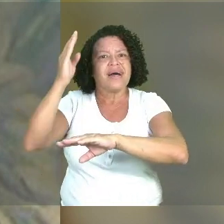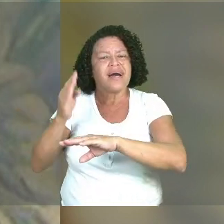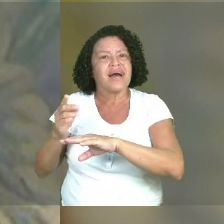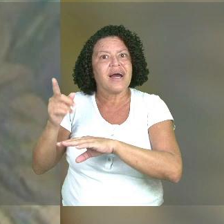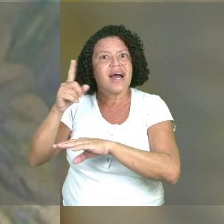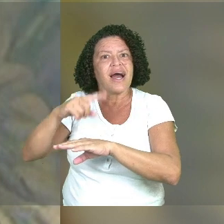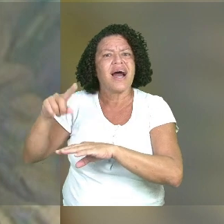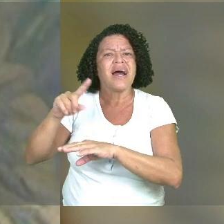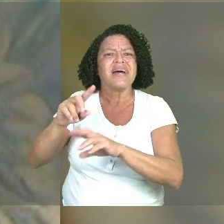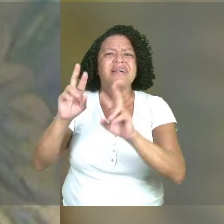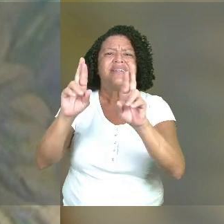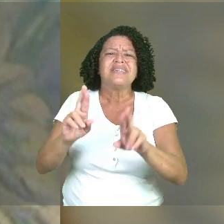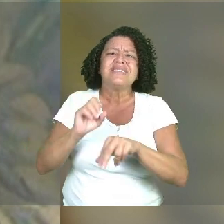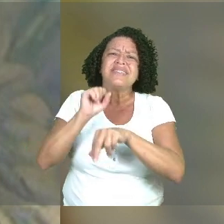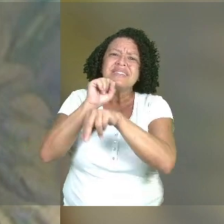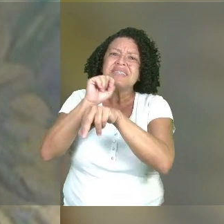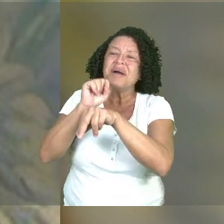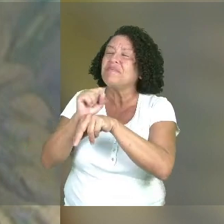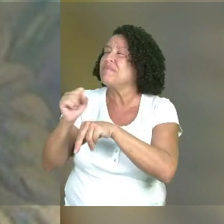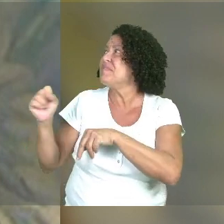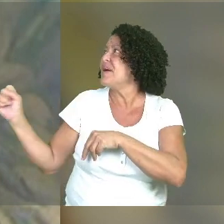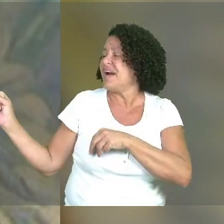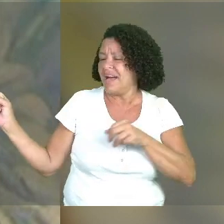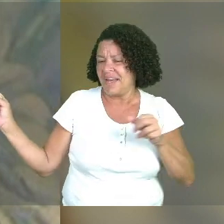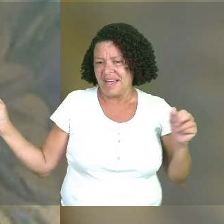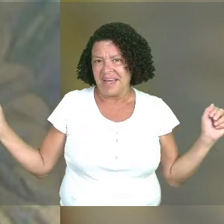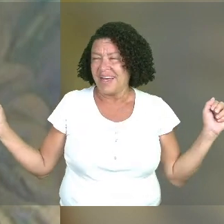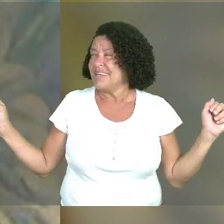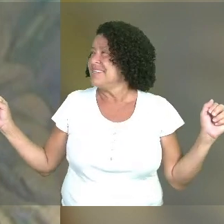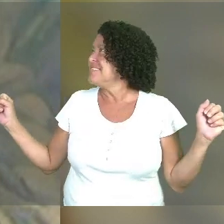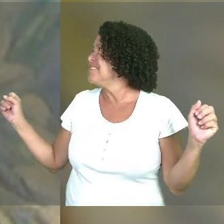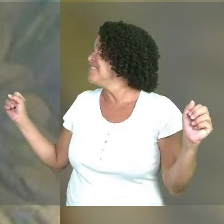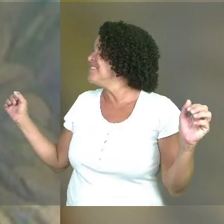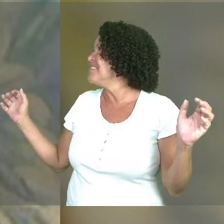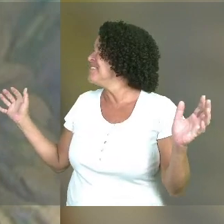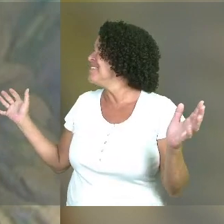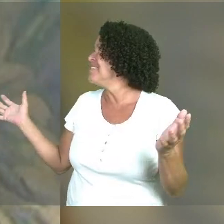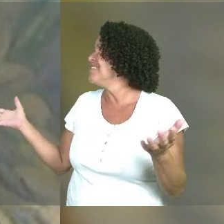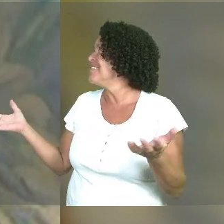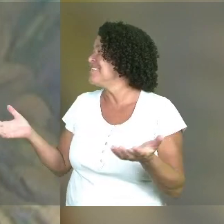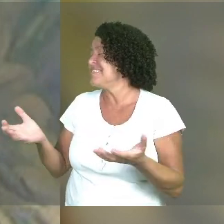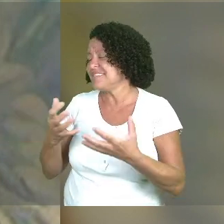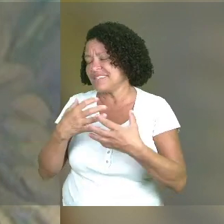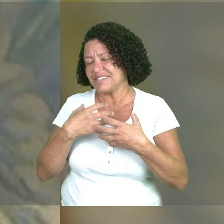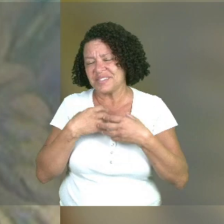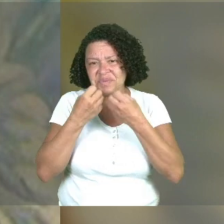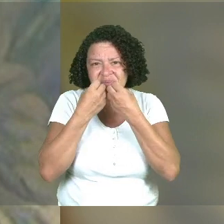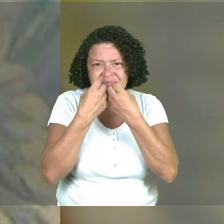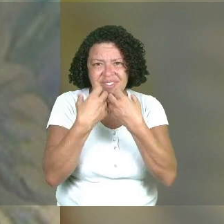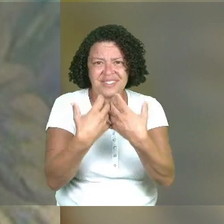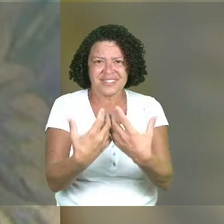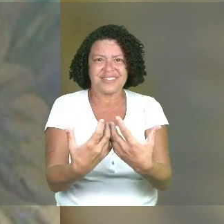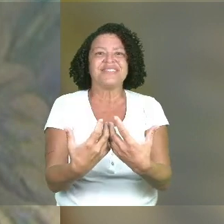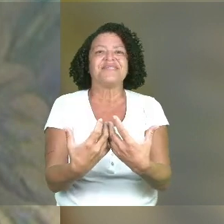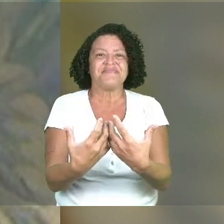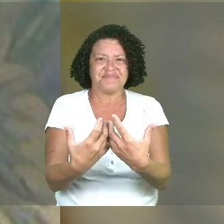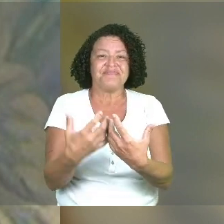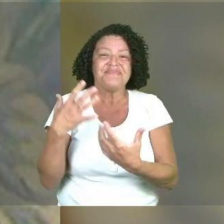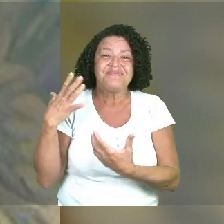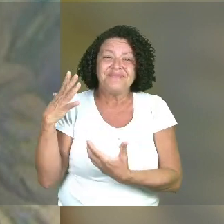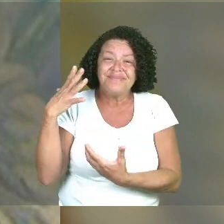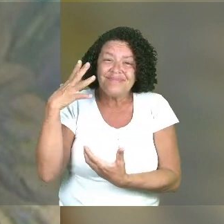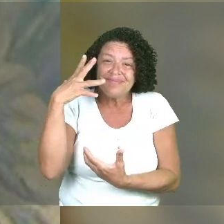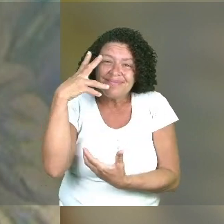nós vos esperamos com os braços abertos. Ó bondade, ó